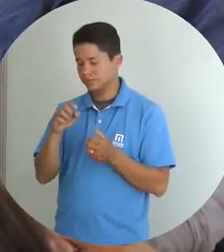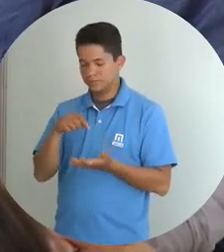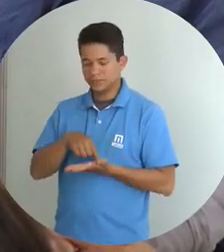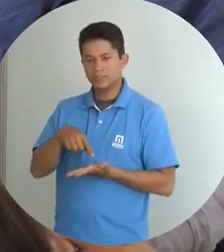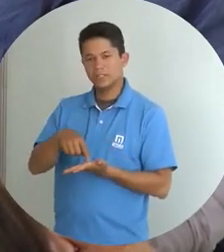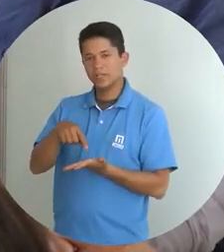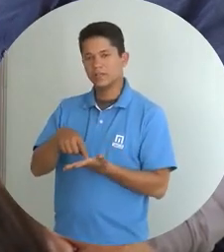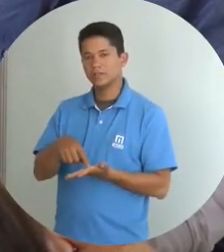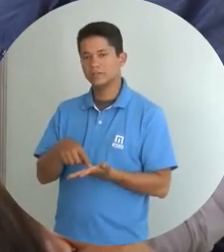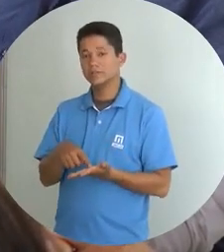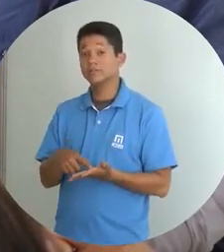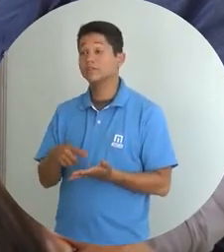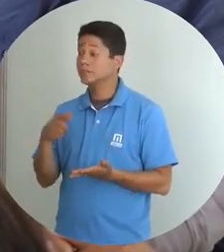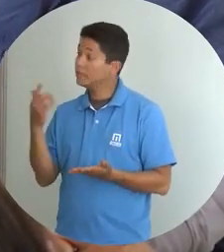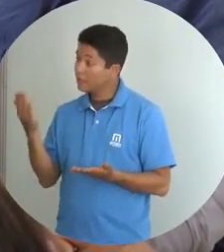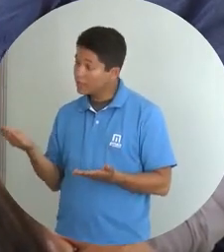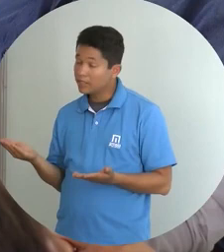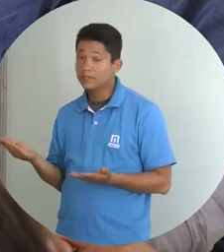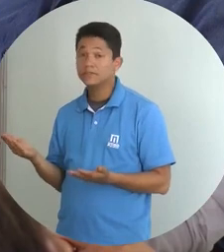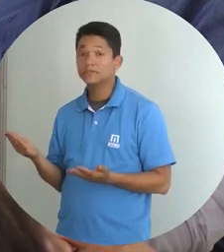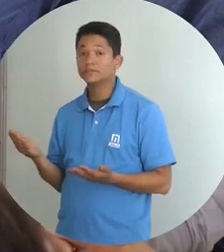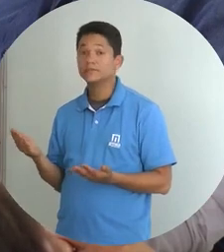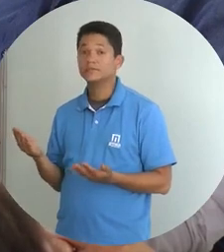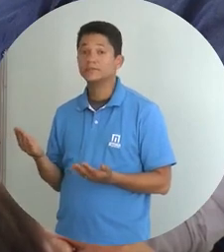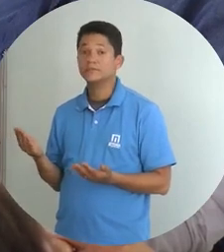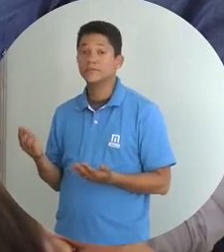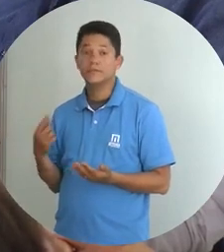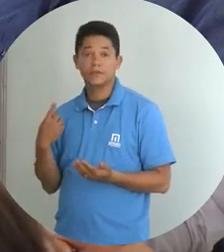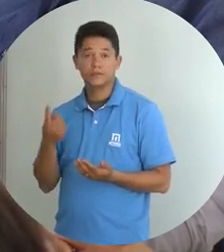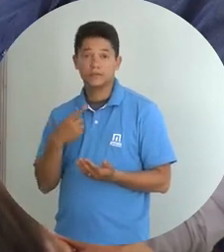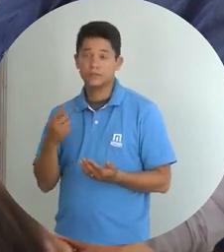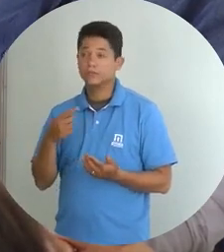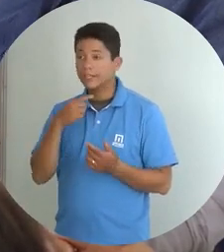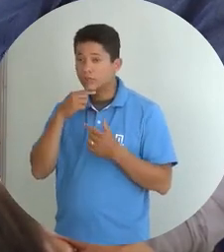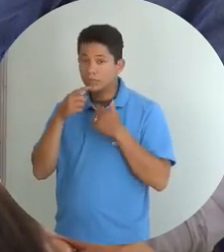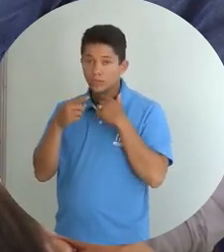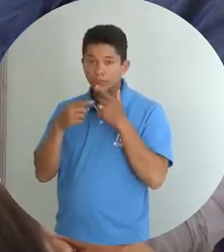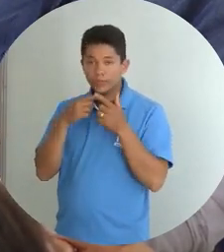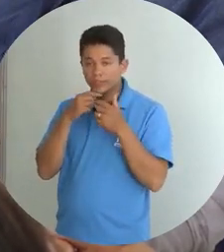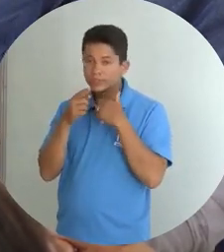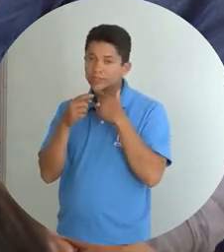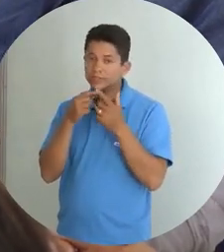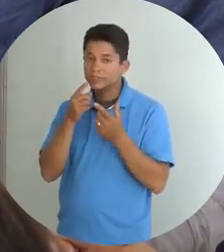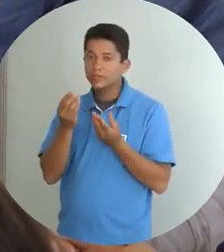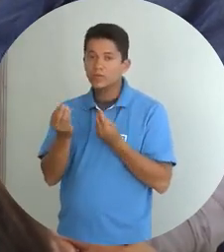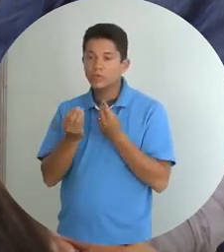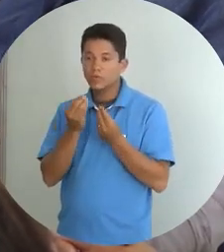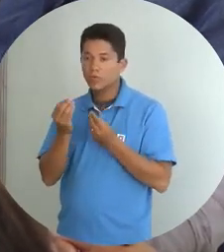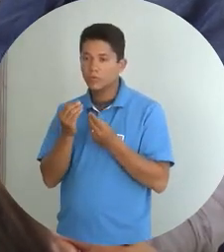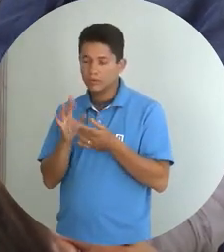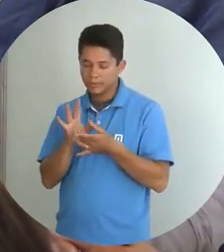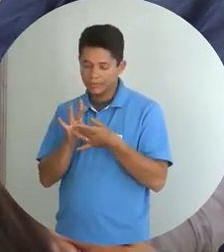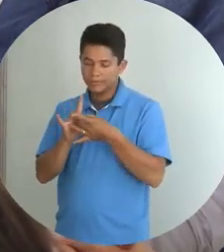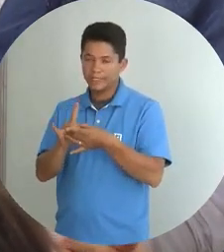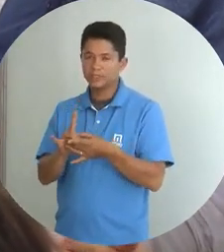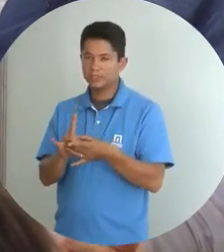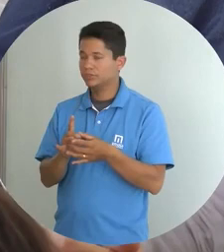reforço, e aí acho que nesse caso é que a gente está em dúvida aqui como que você prende essa